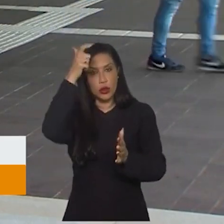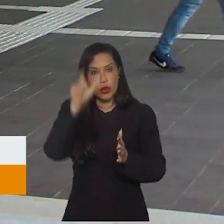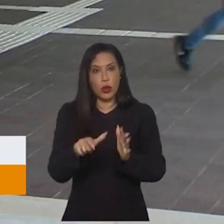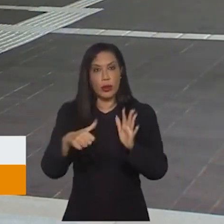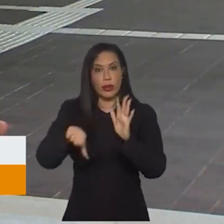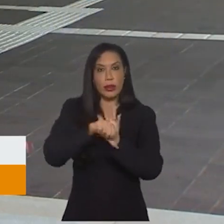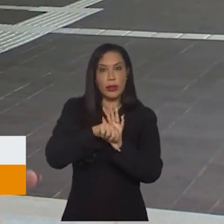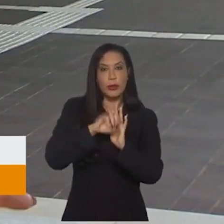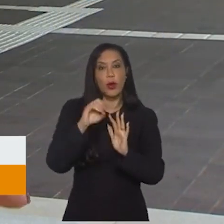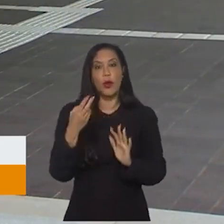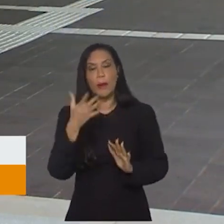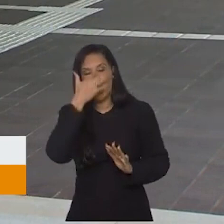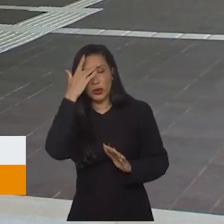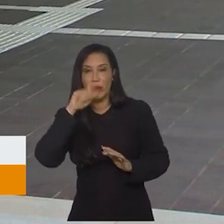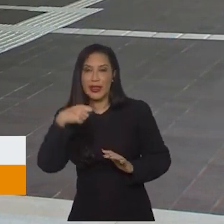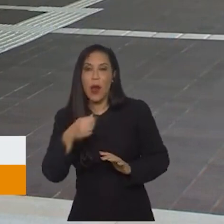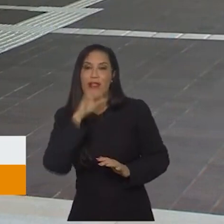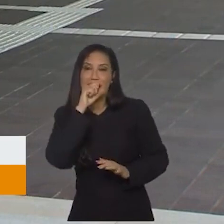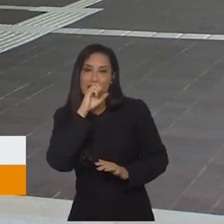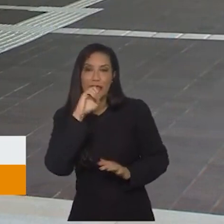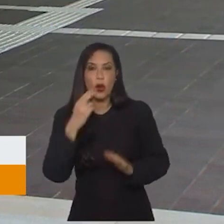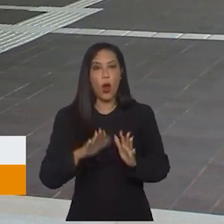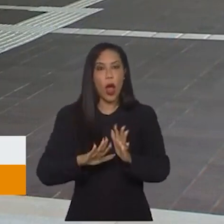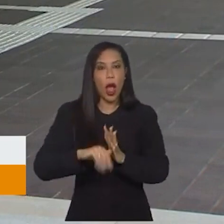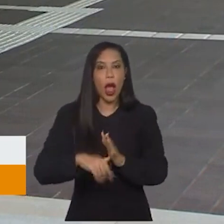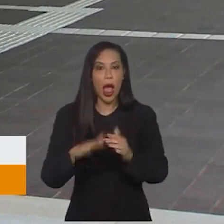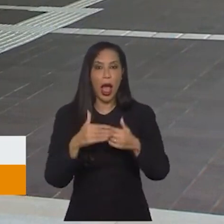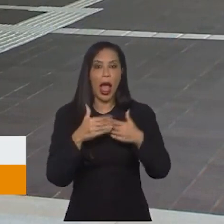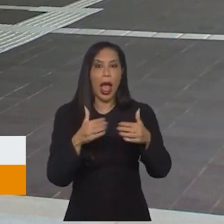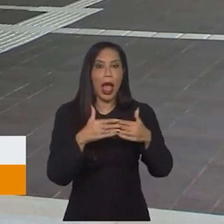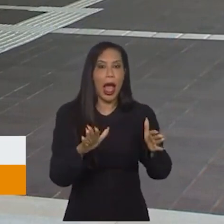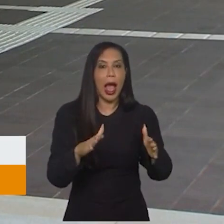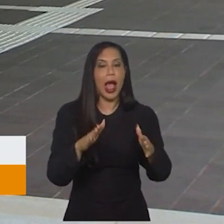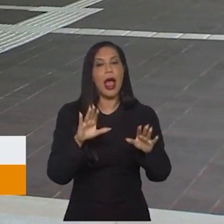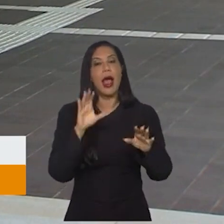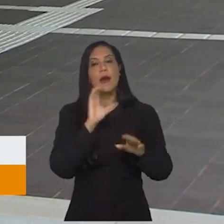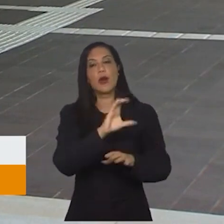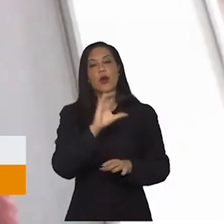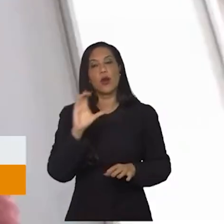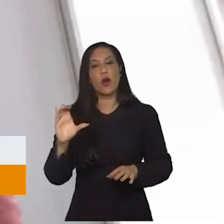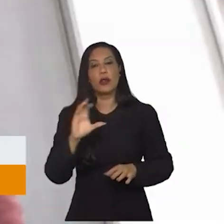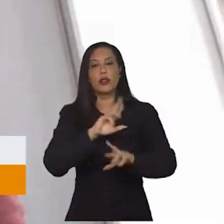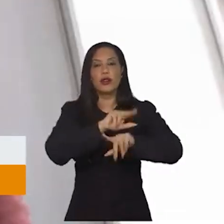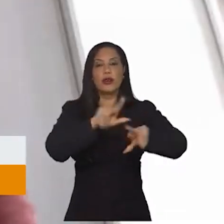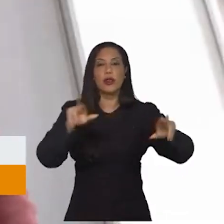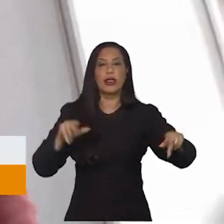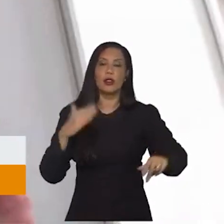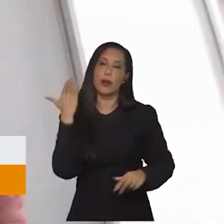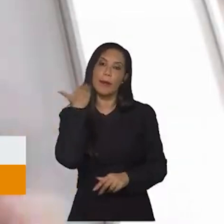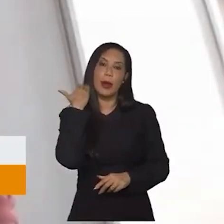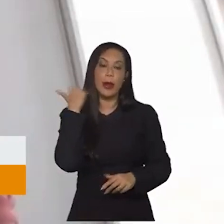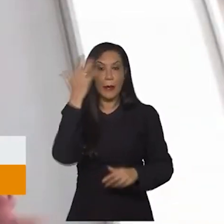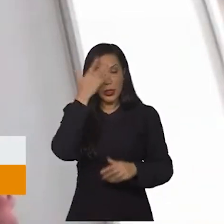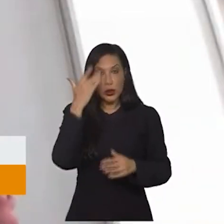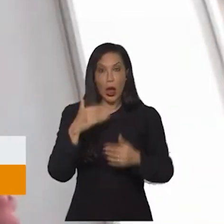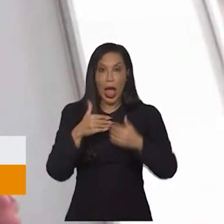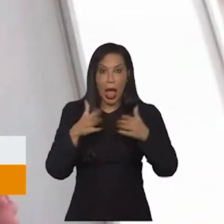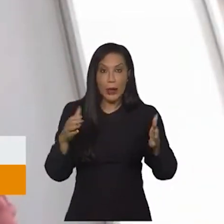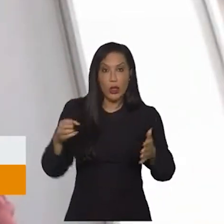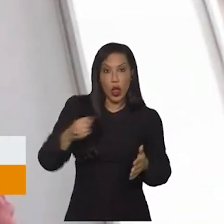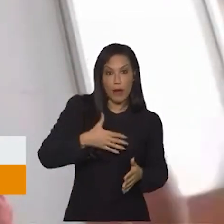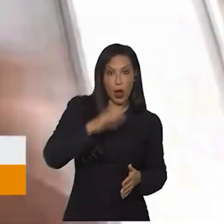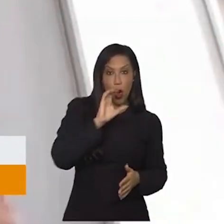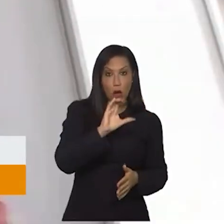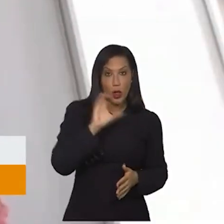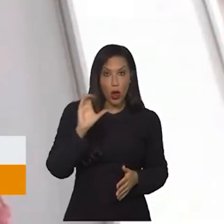laranjas ou fraudadores continuem abrindo contas em diferentes instituições. Sempre quando alguém for abrir uma conta nova, a